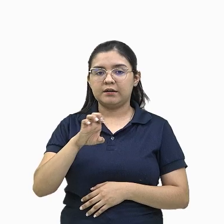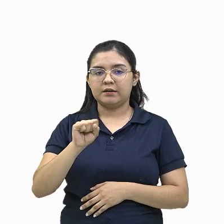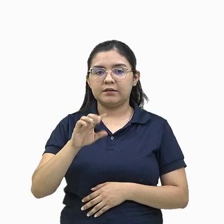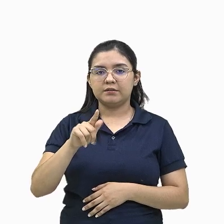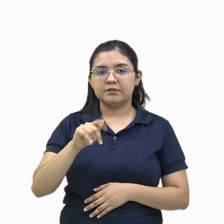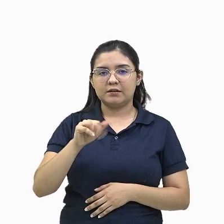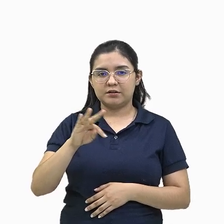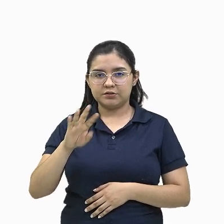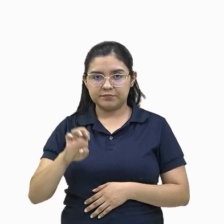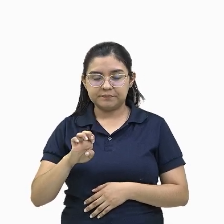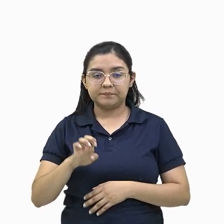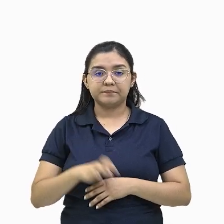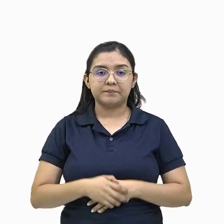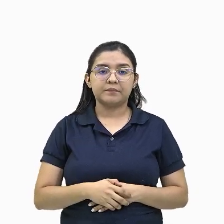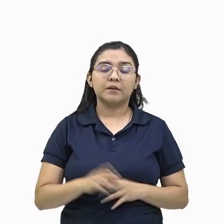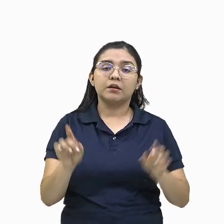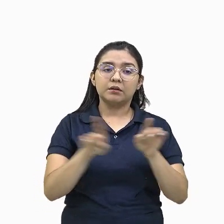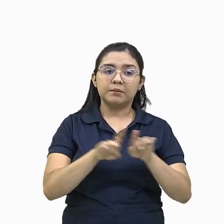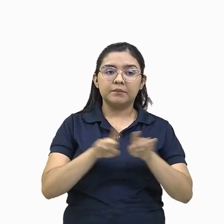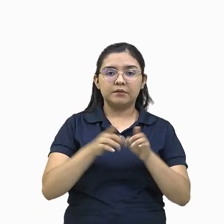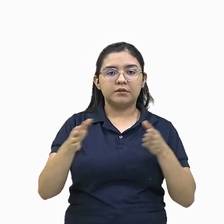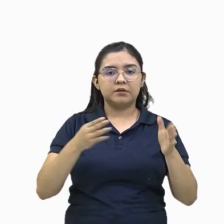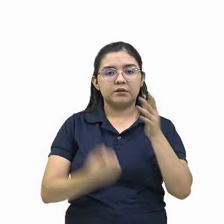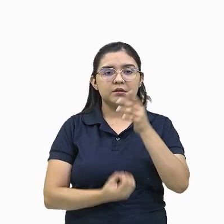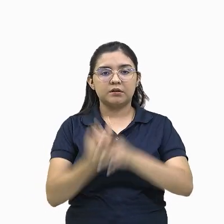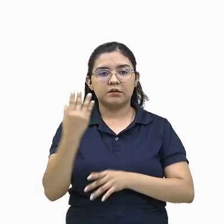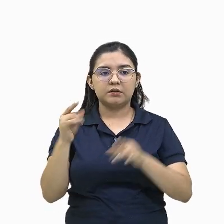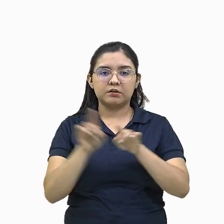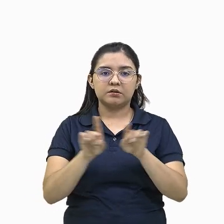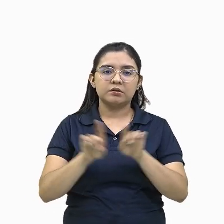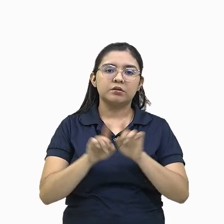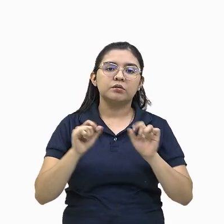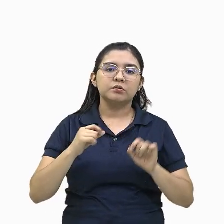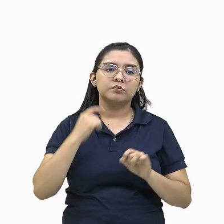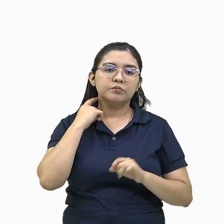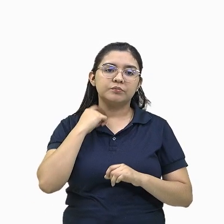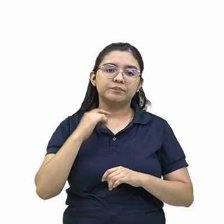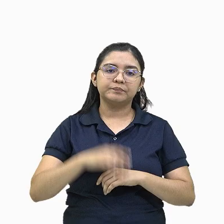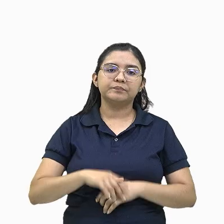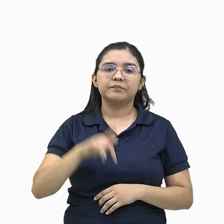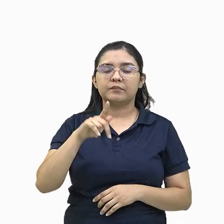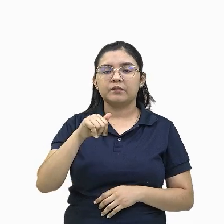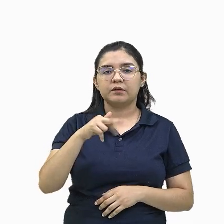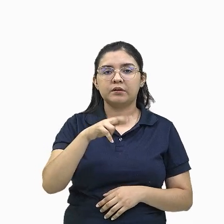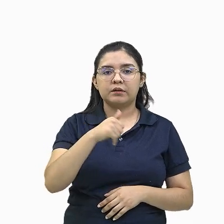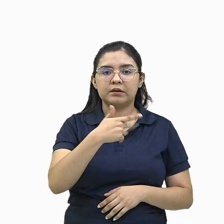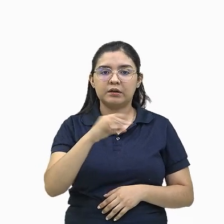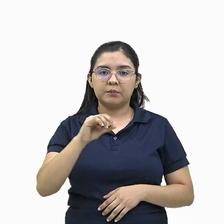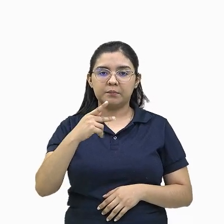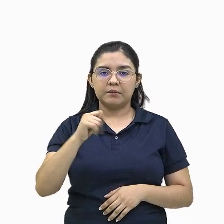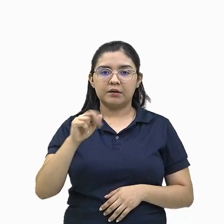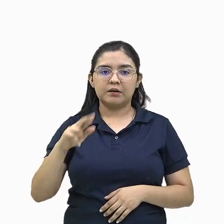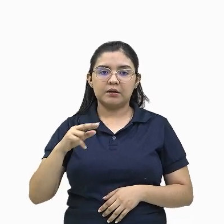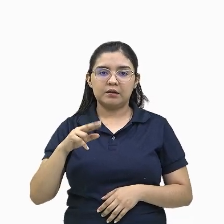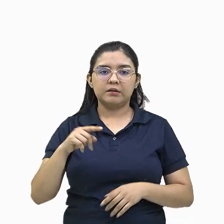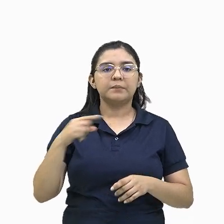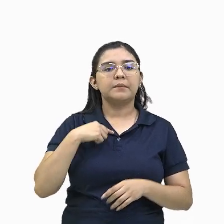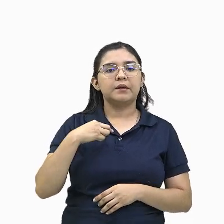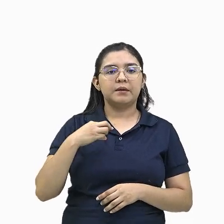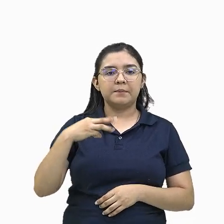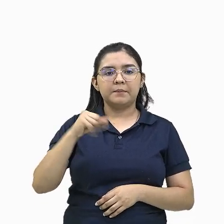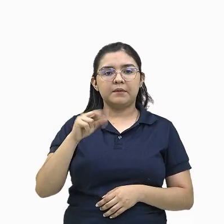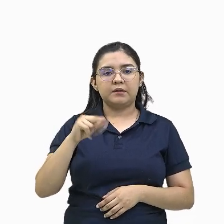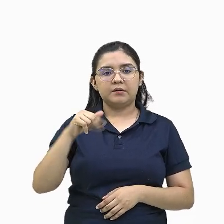Então, nós vamos ter também ainda nesse momento a criação do estado do Grão-Pará e Maranhão, que é o que vai começar a dar uma certa